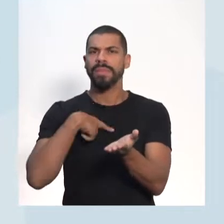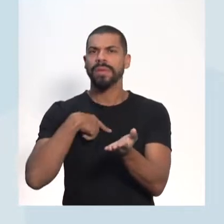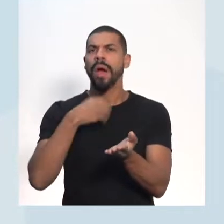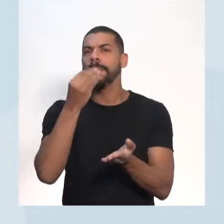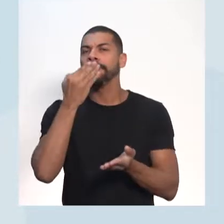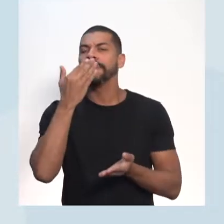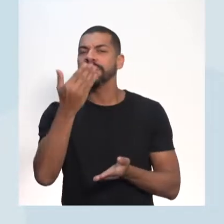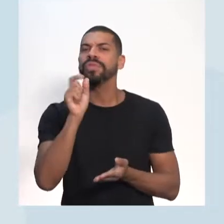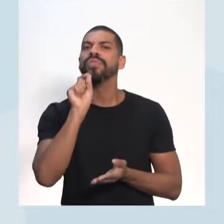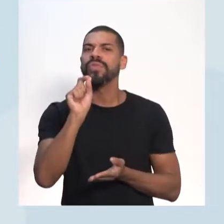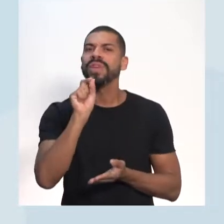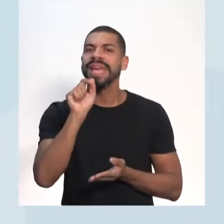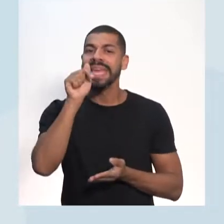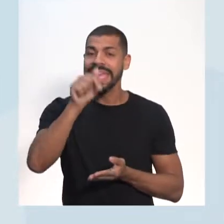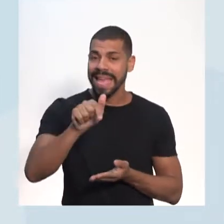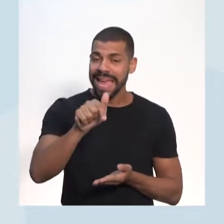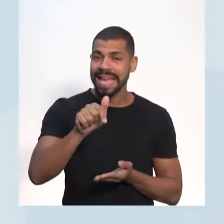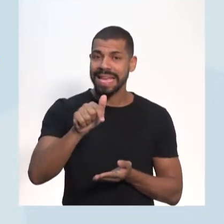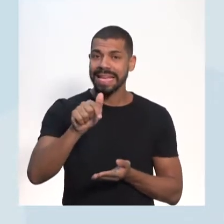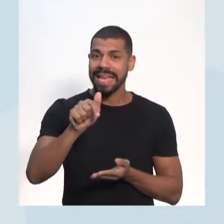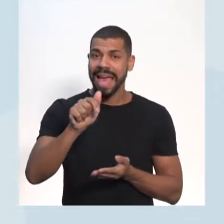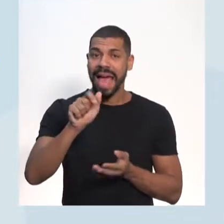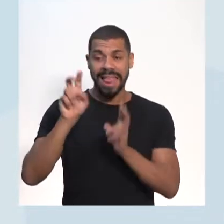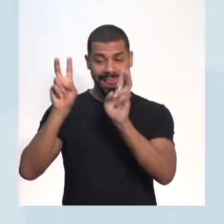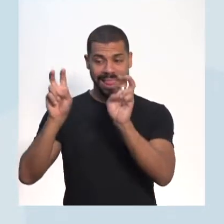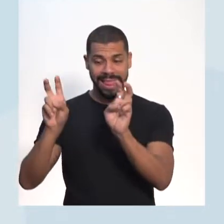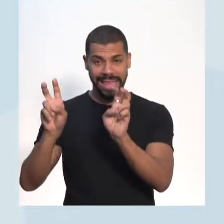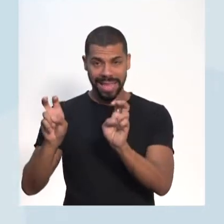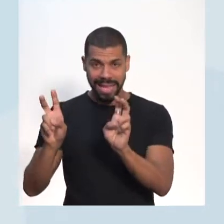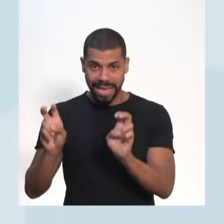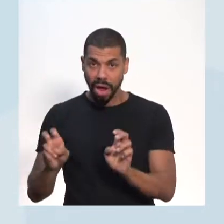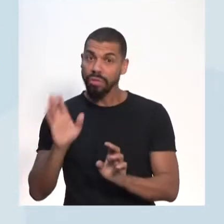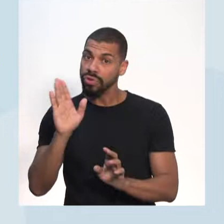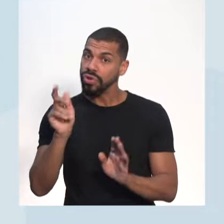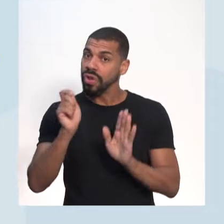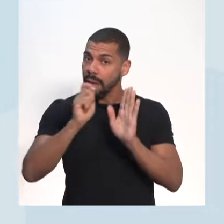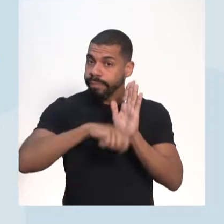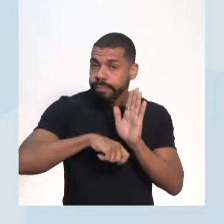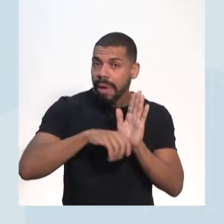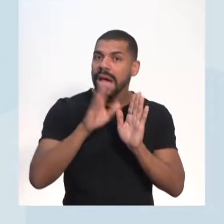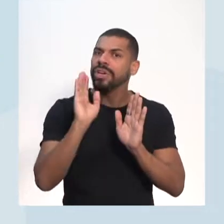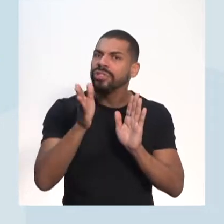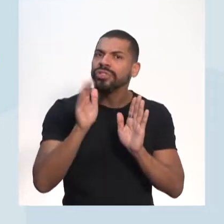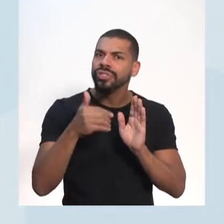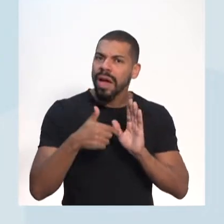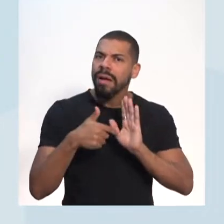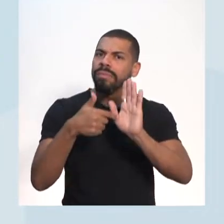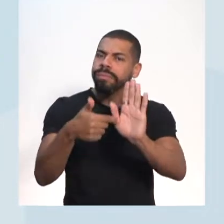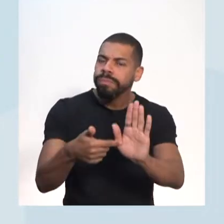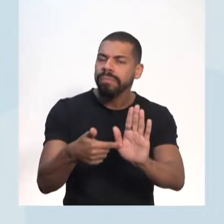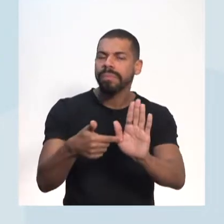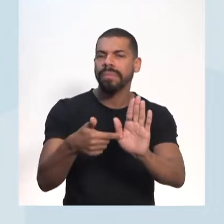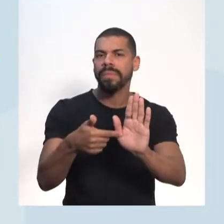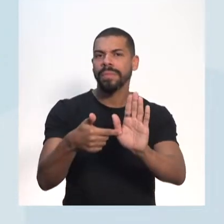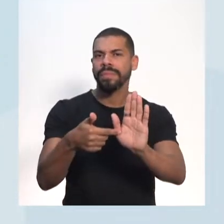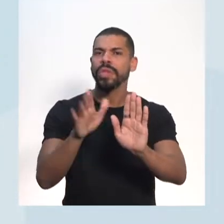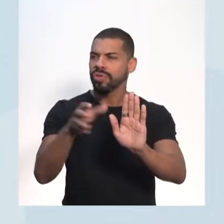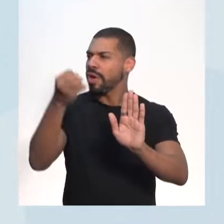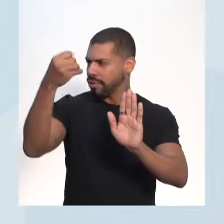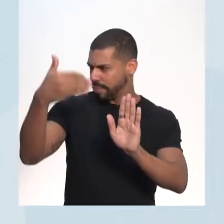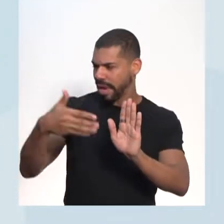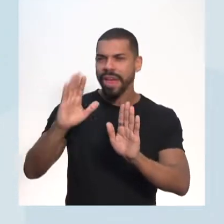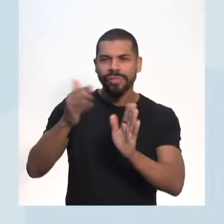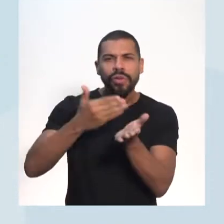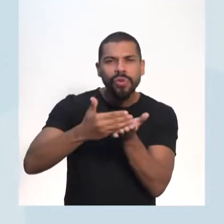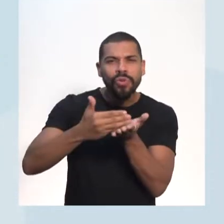recomendando é que sejam utilizadas as pautas formativas que já estão disponibilizadas no AVEFAP, que eu mencionei aqui no